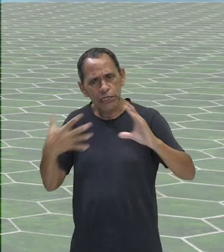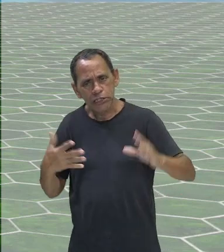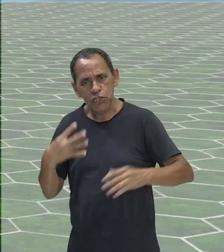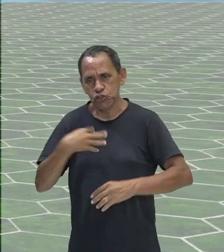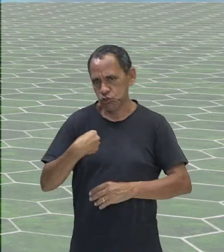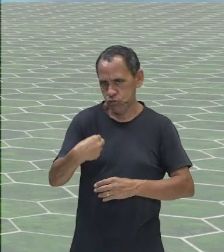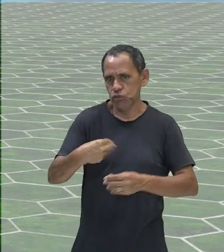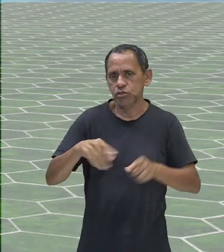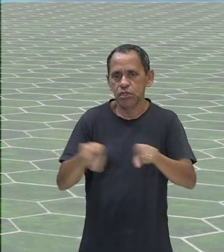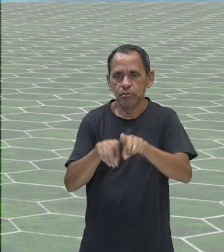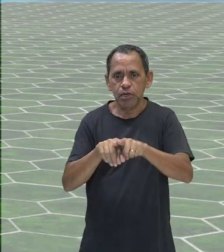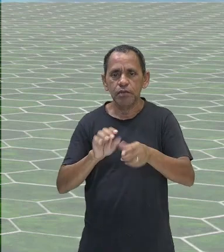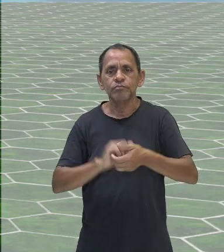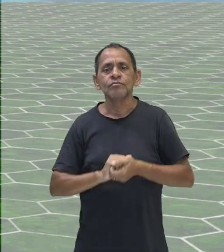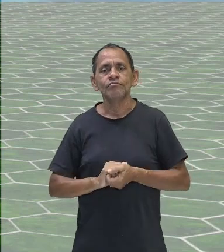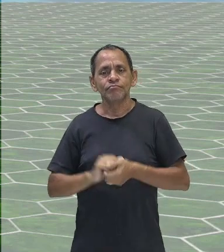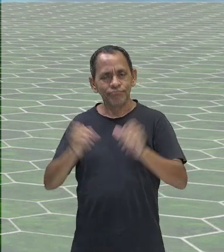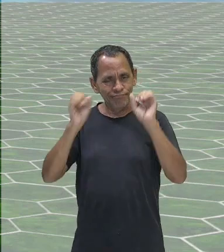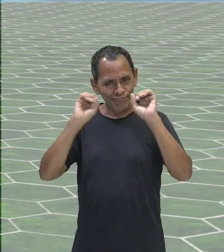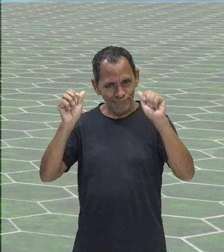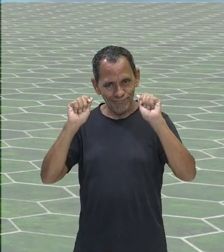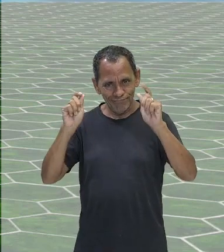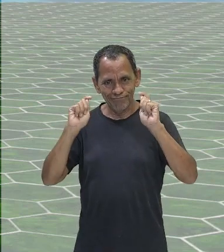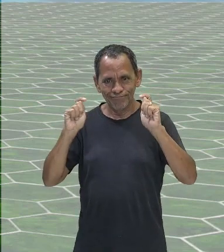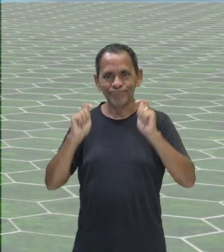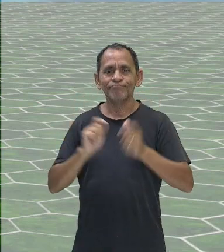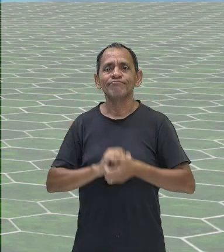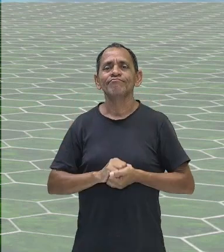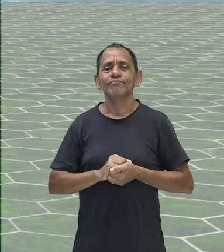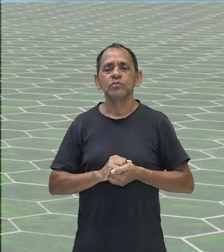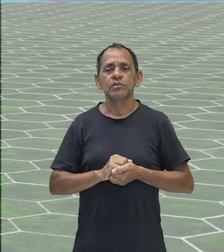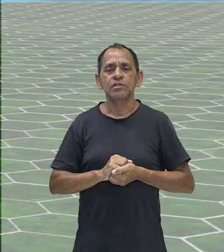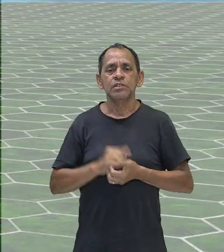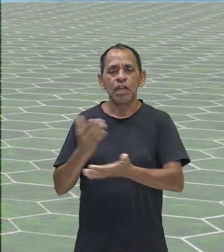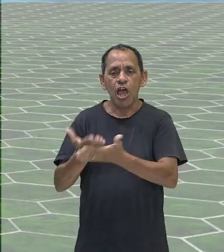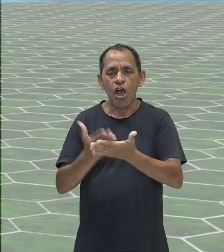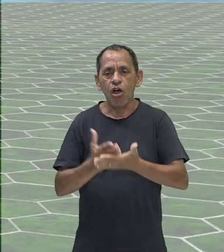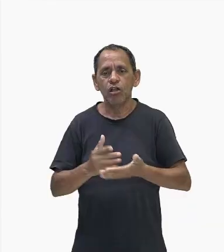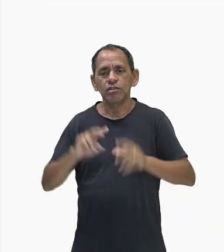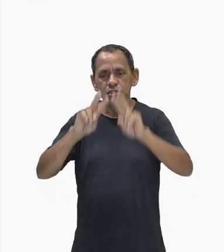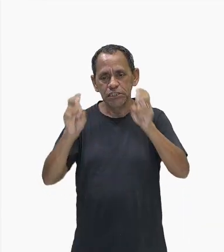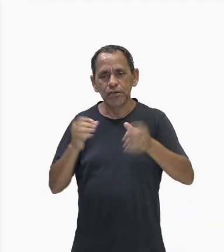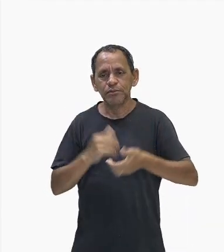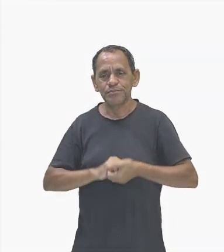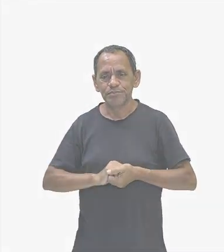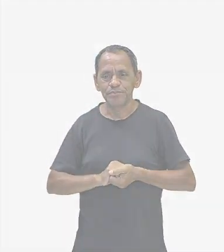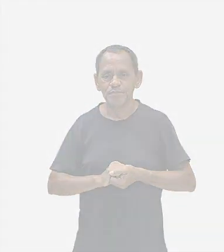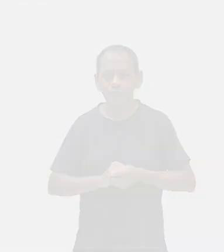Olha, uma ótima aula, né? Foi esse assunto tratado aqui. Tchau!